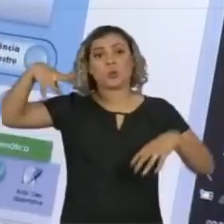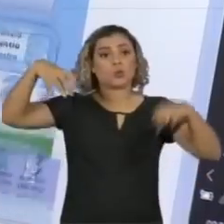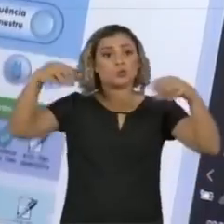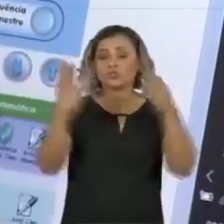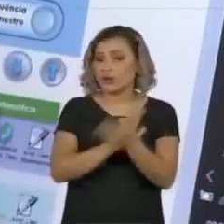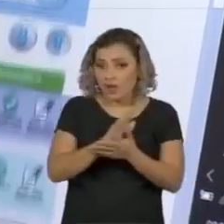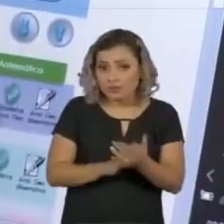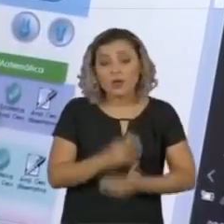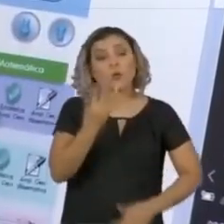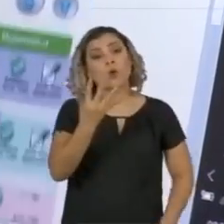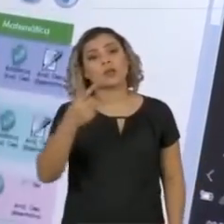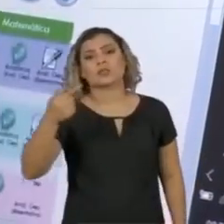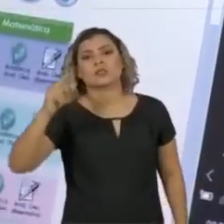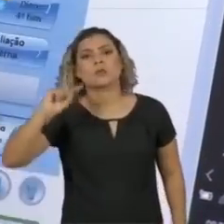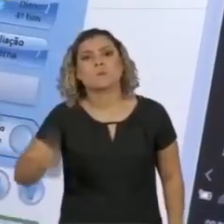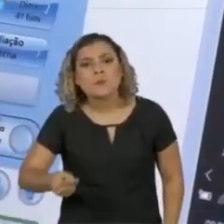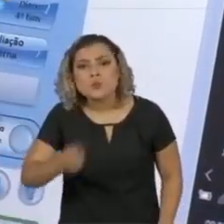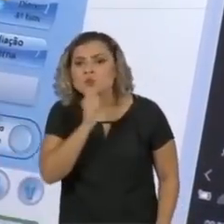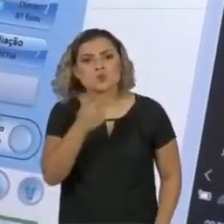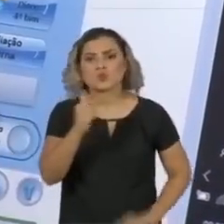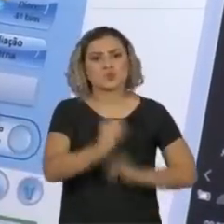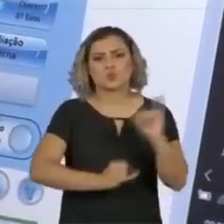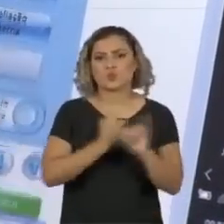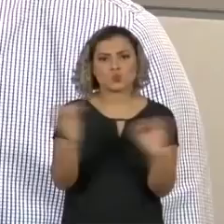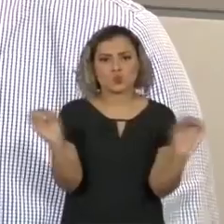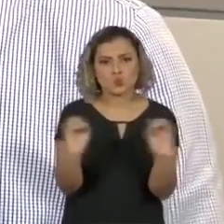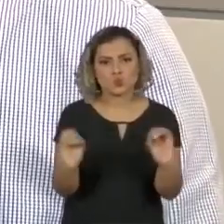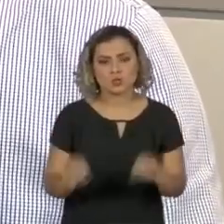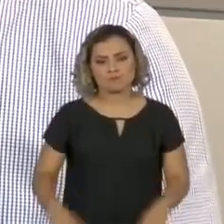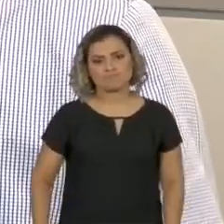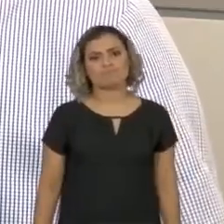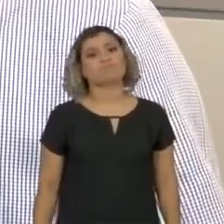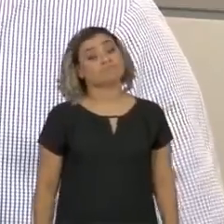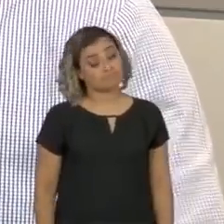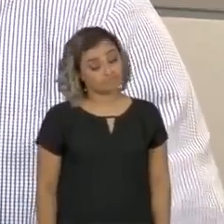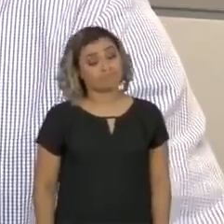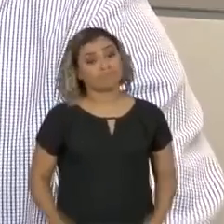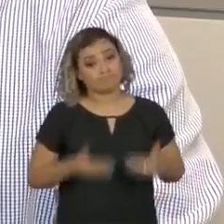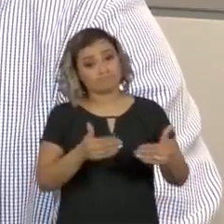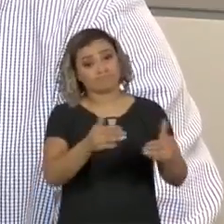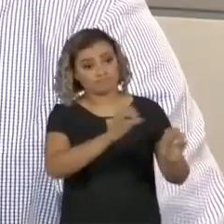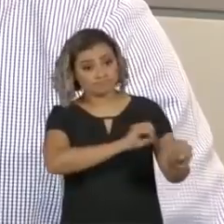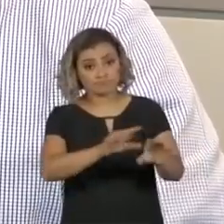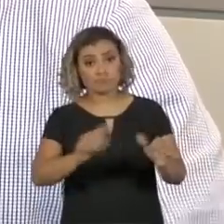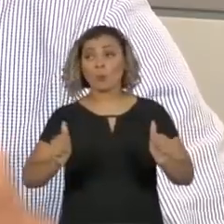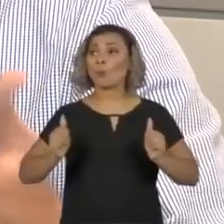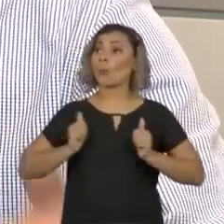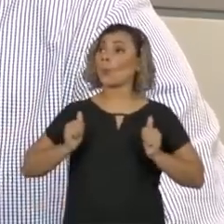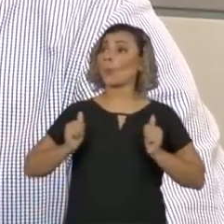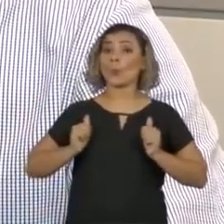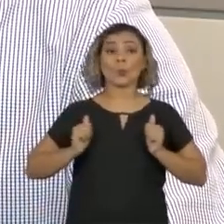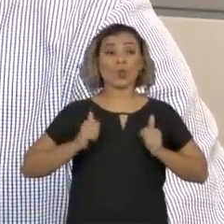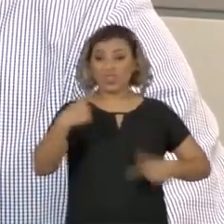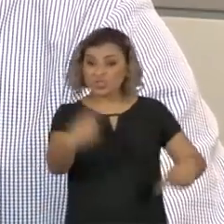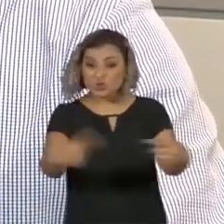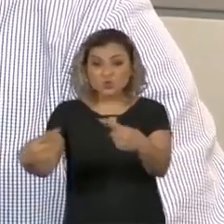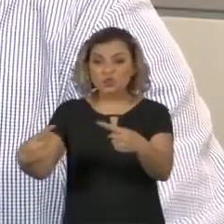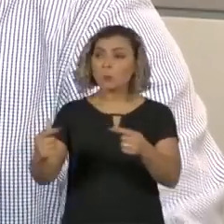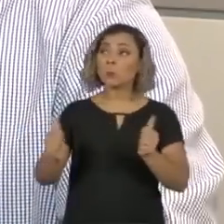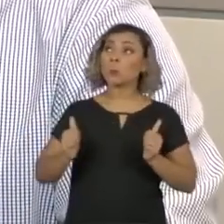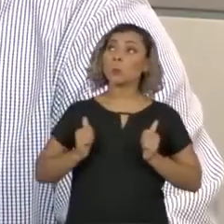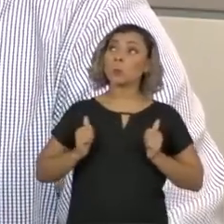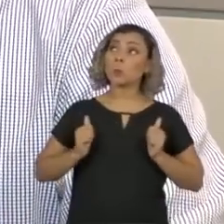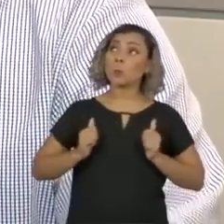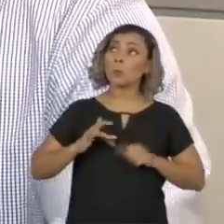e 47 mil não têm internet. Um Ministério da Educação que se ausenta das discussões mais importantes, que